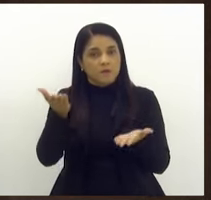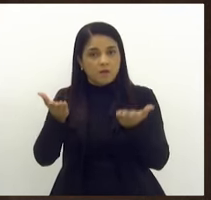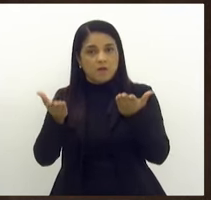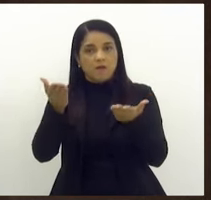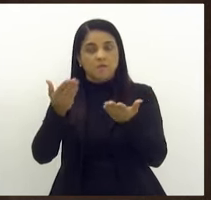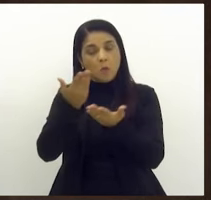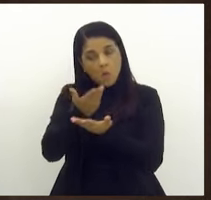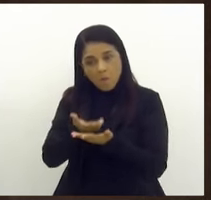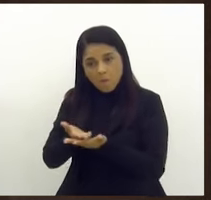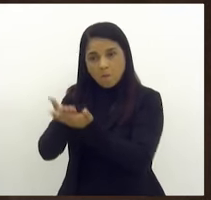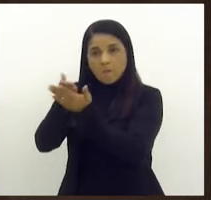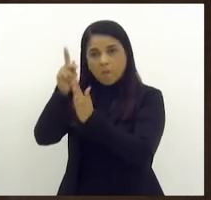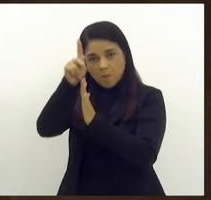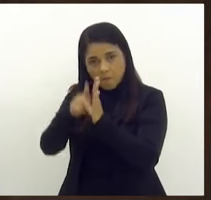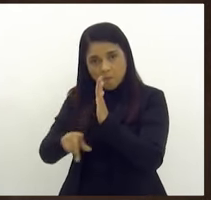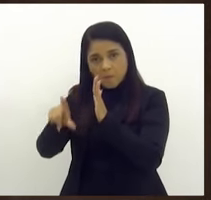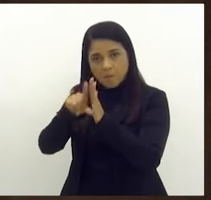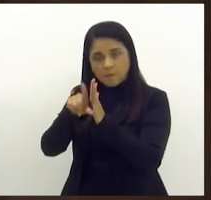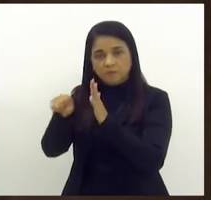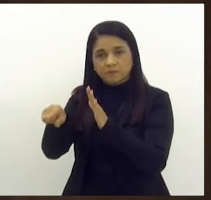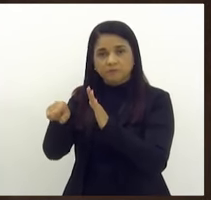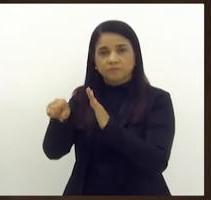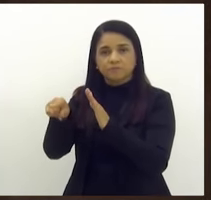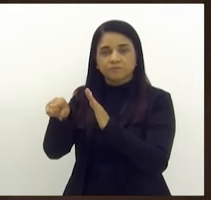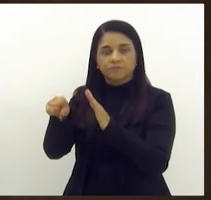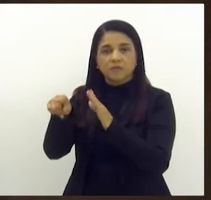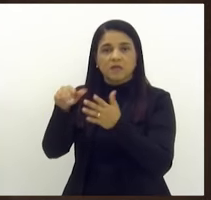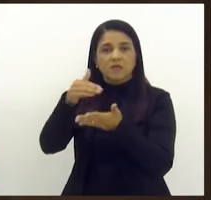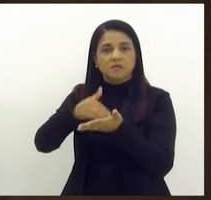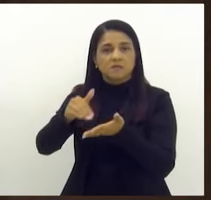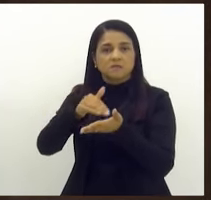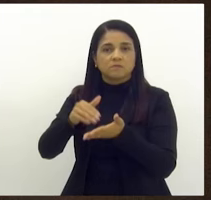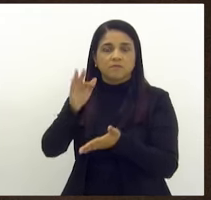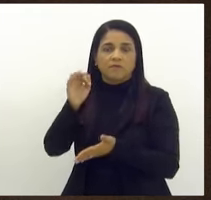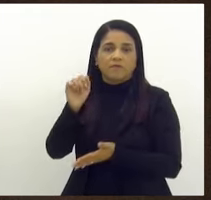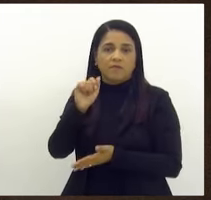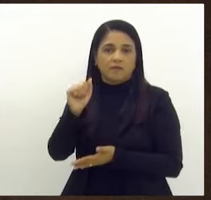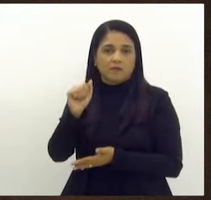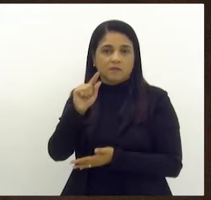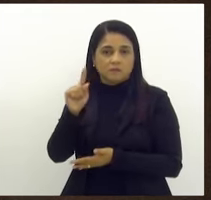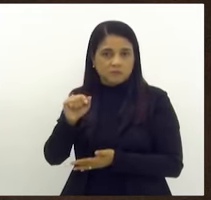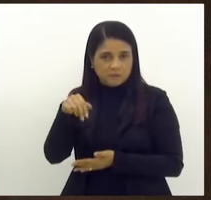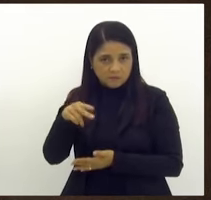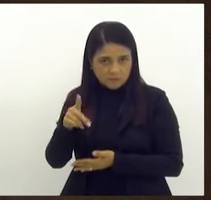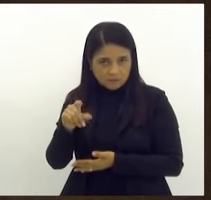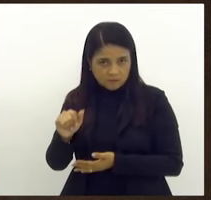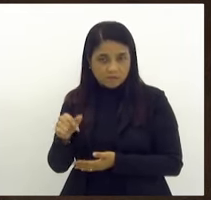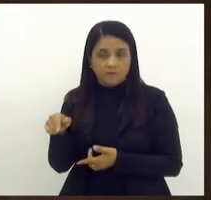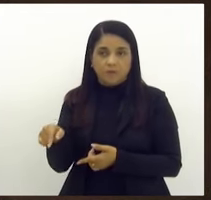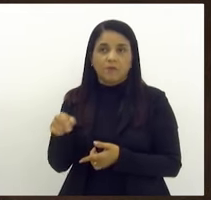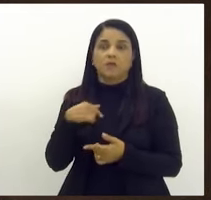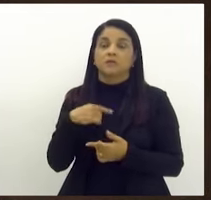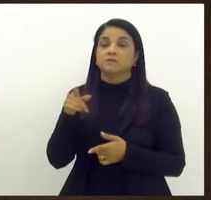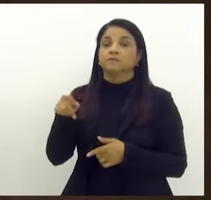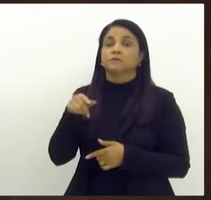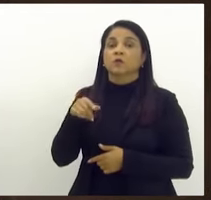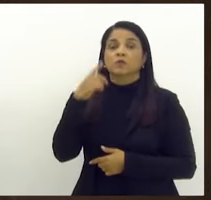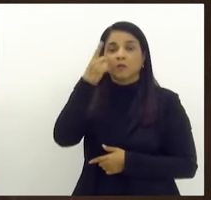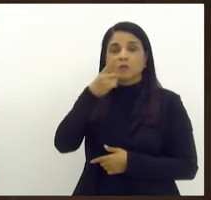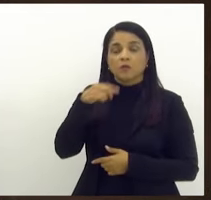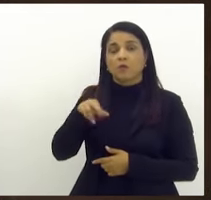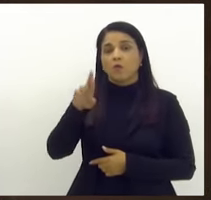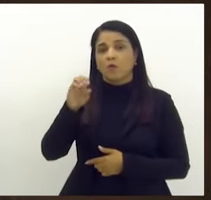remeter o projeto para baix diligência à secretaria de fazenda quero aproveitar o ensejo de ter citado o deputado rosenverg